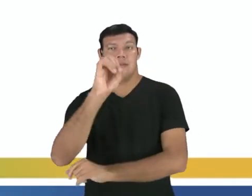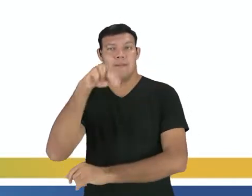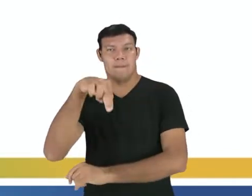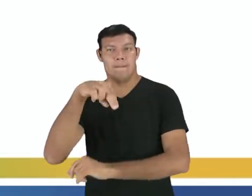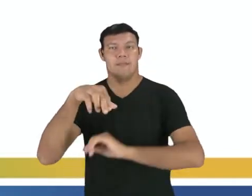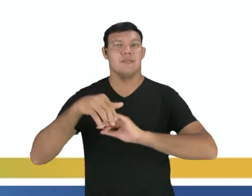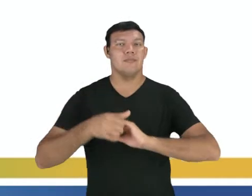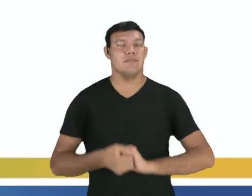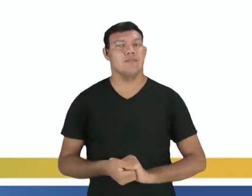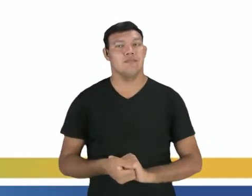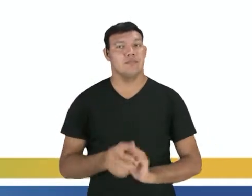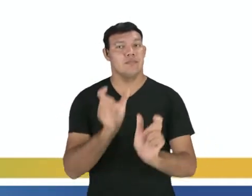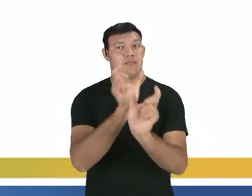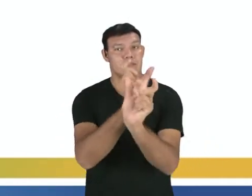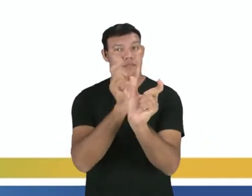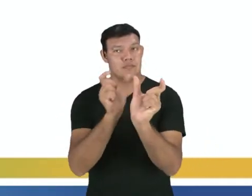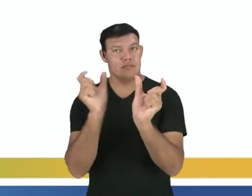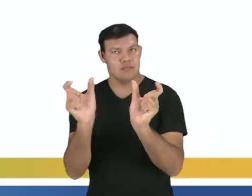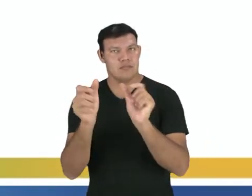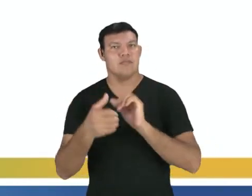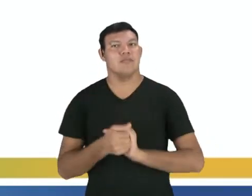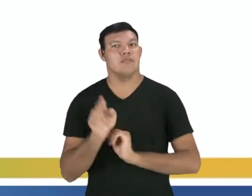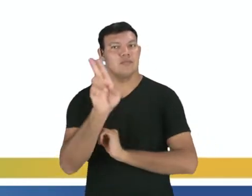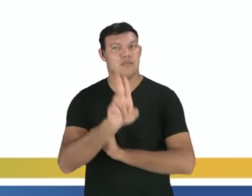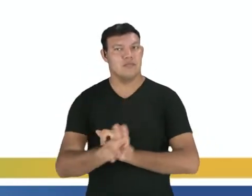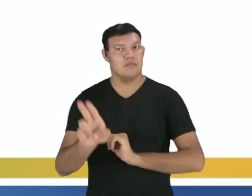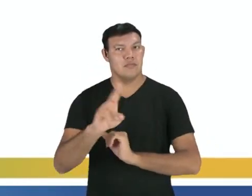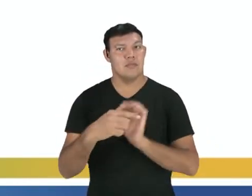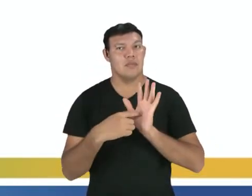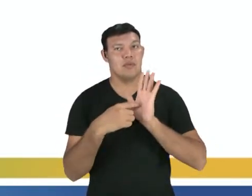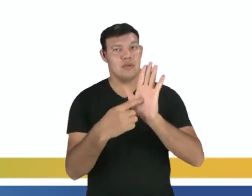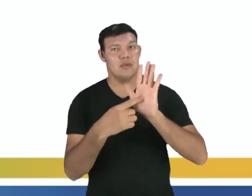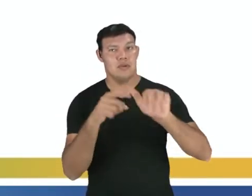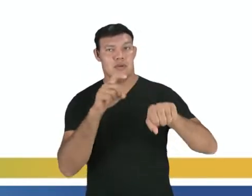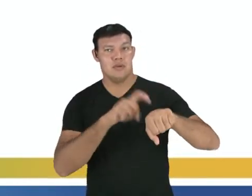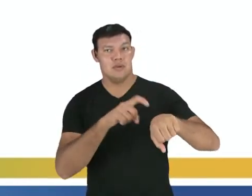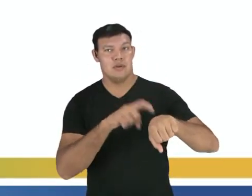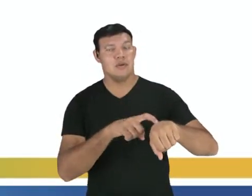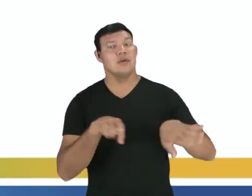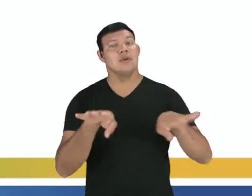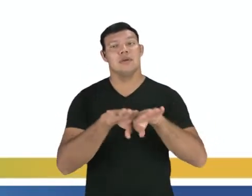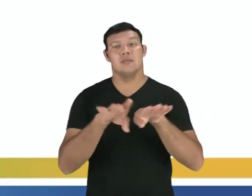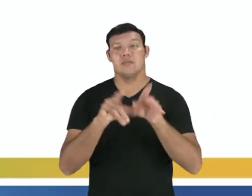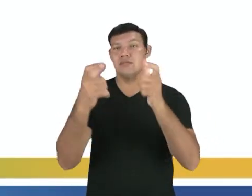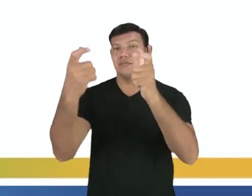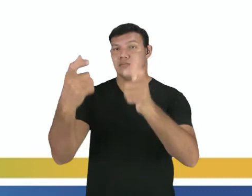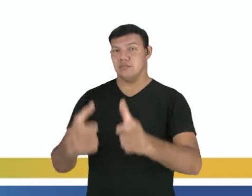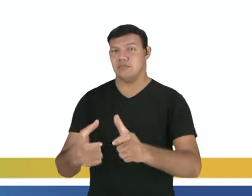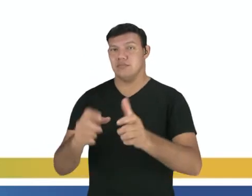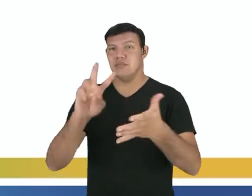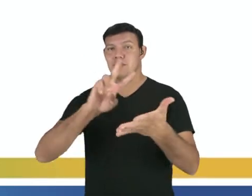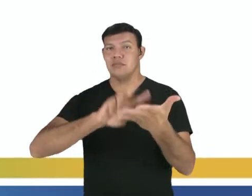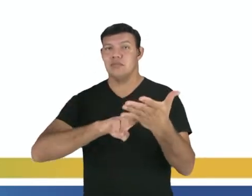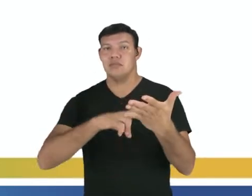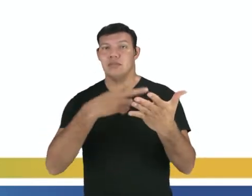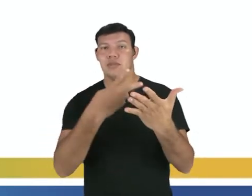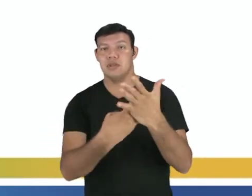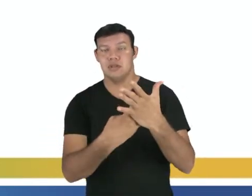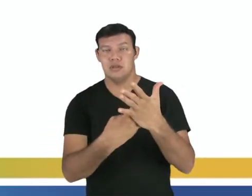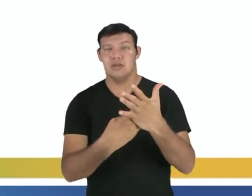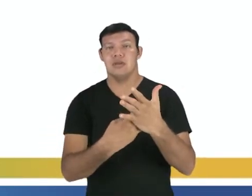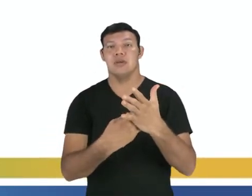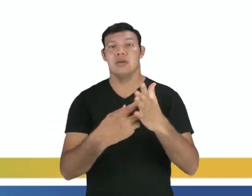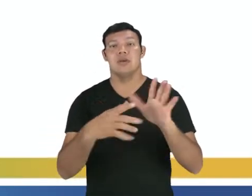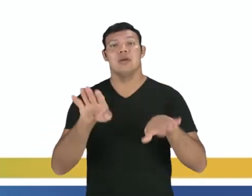in esta preposição é utilizada para indicar tempo e lugar significado